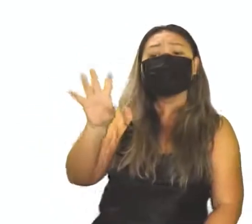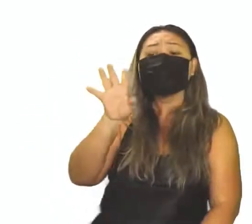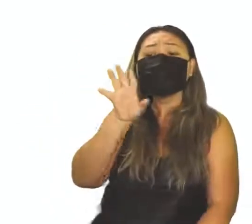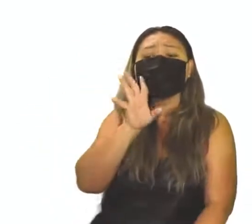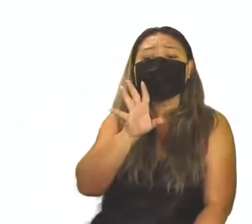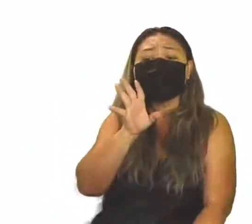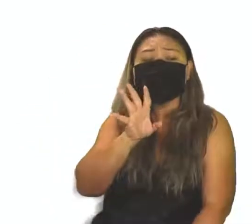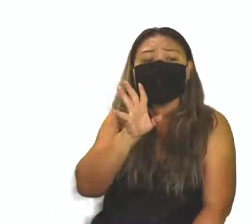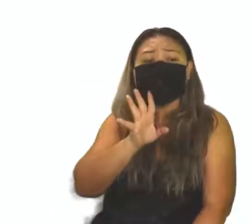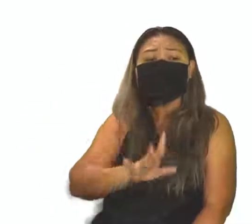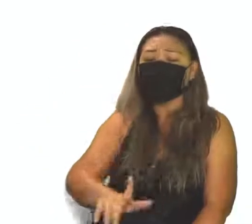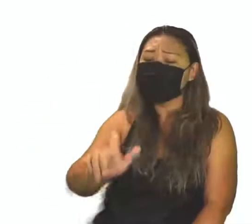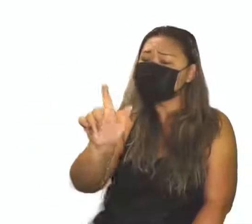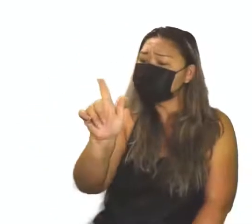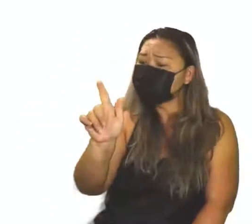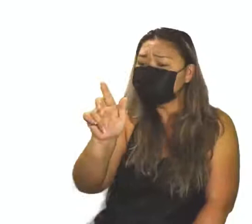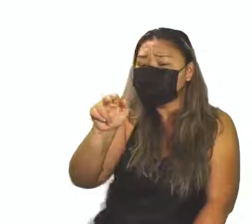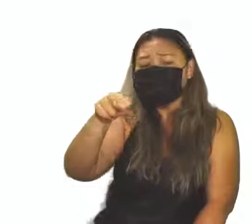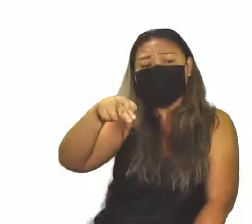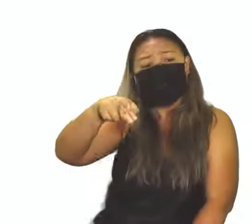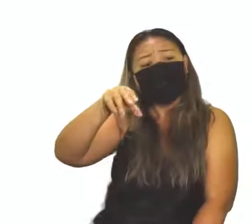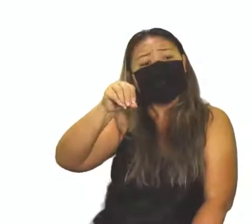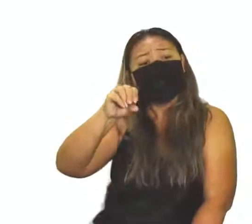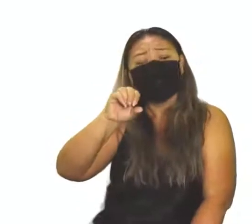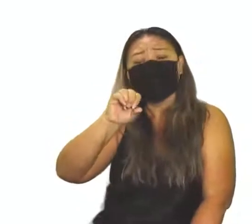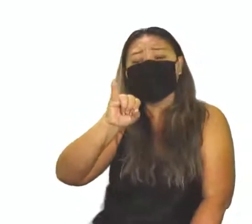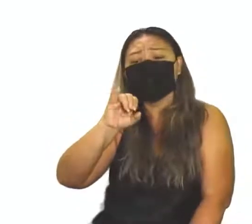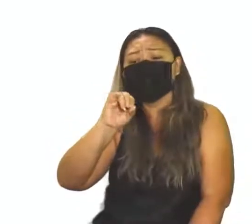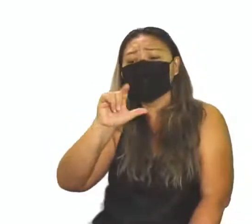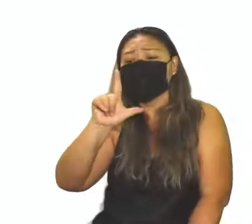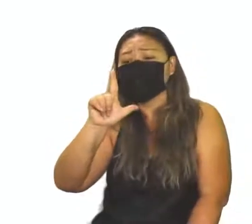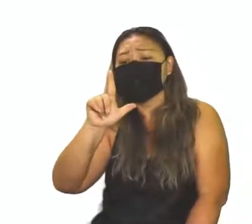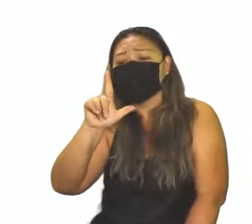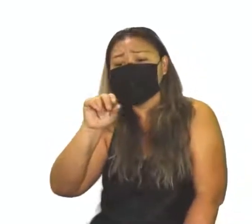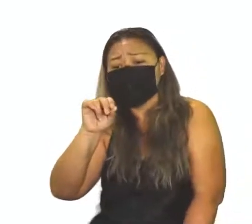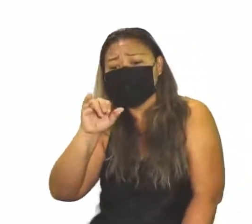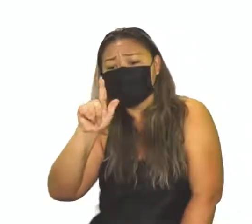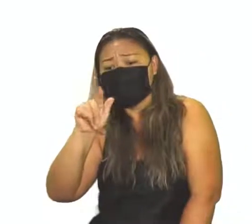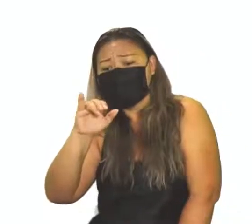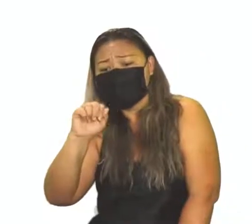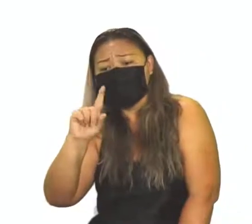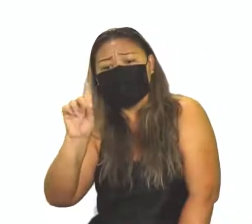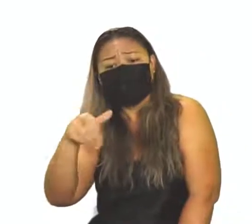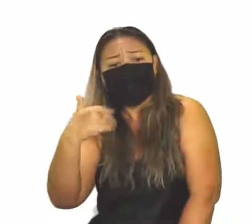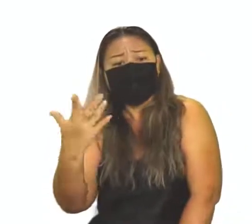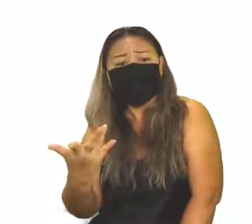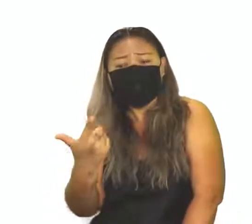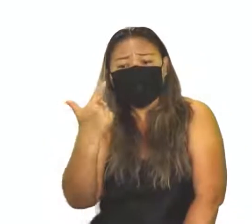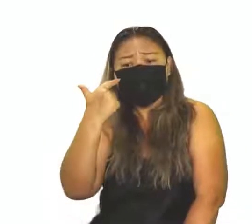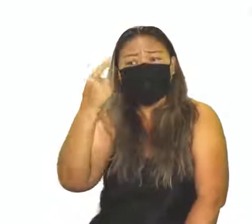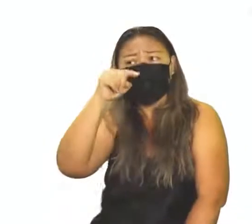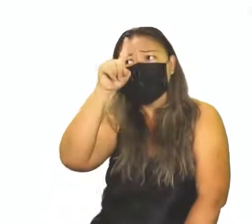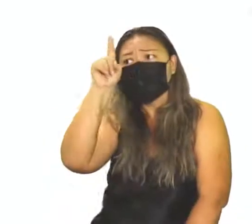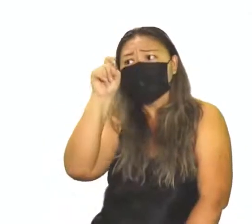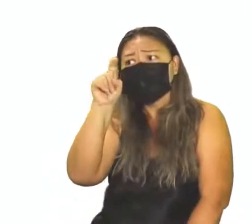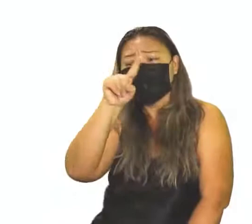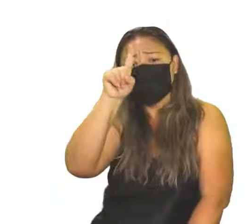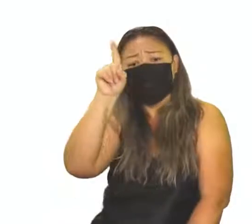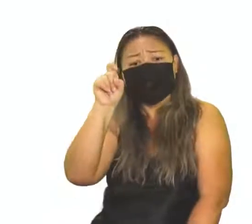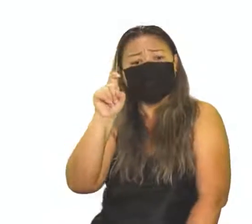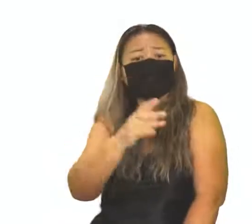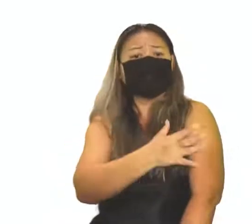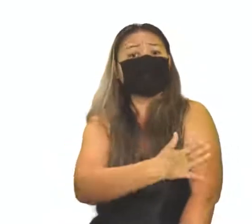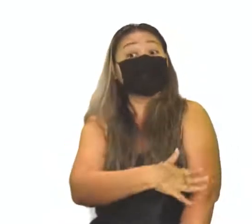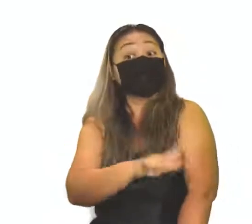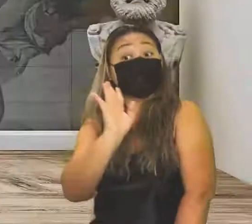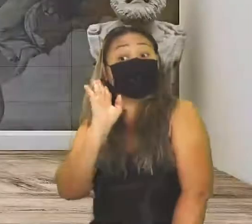né? Gnosiologia. Mas o que será isso? Já começou a anteninha, olha aqui. Já